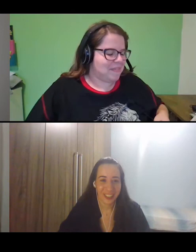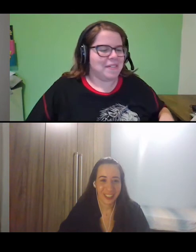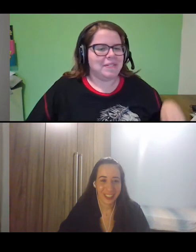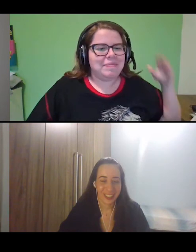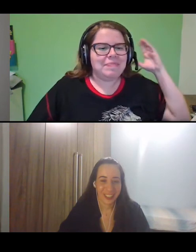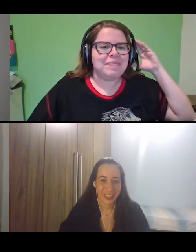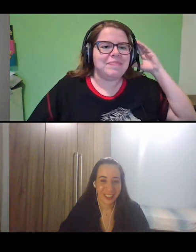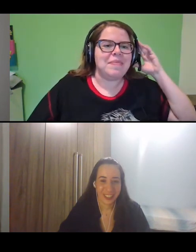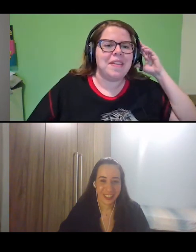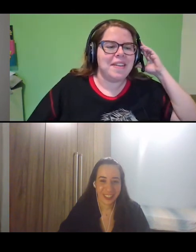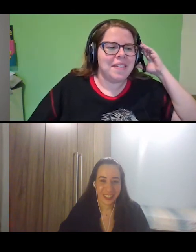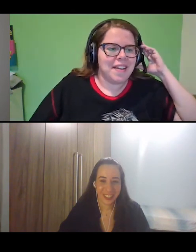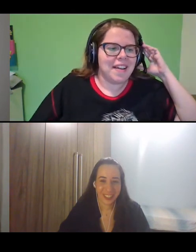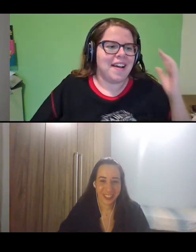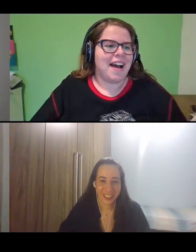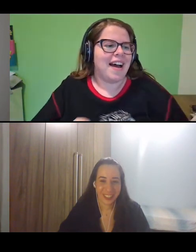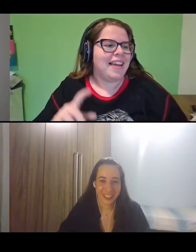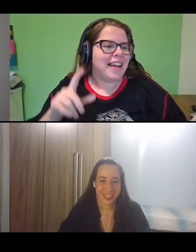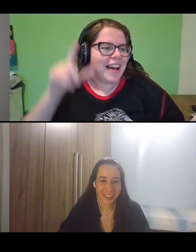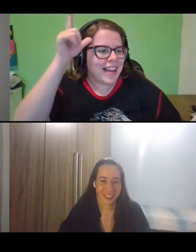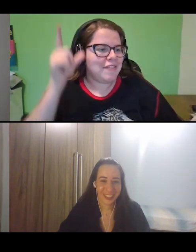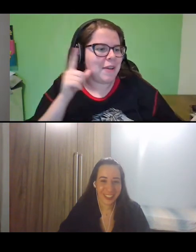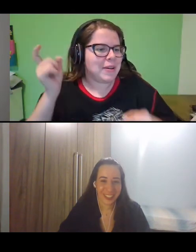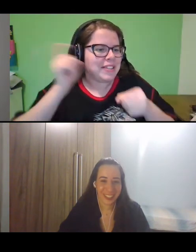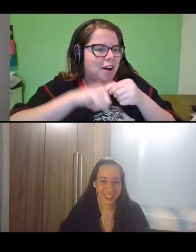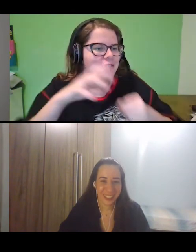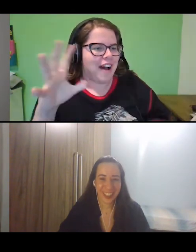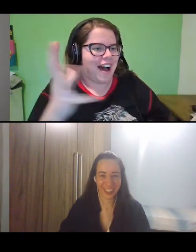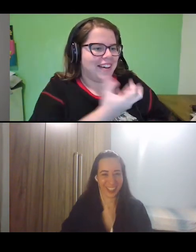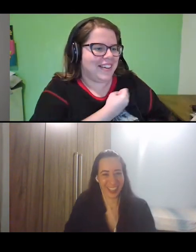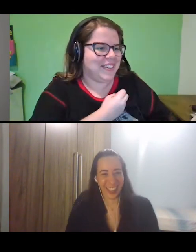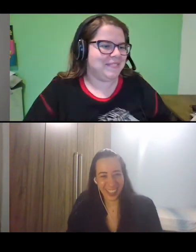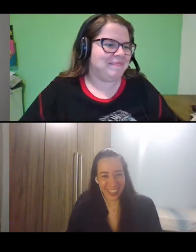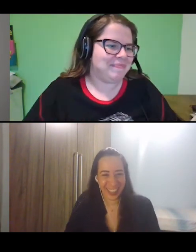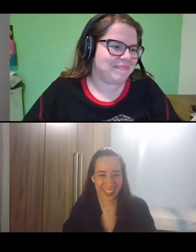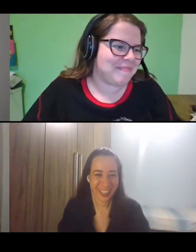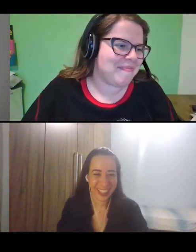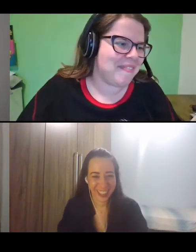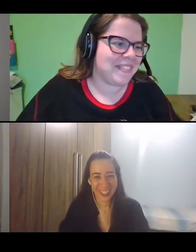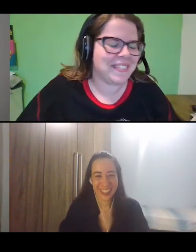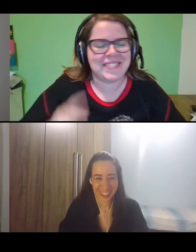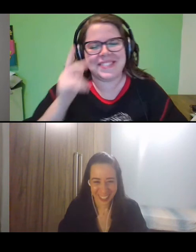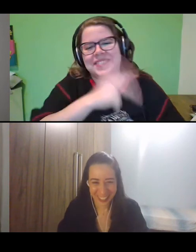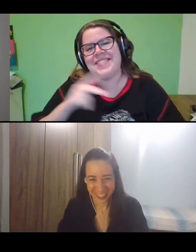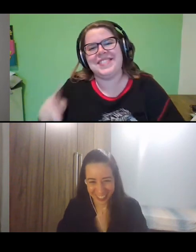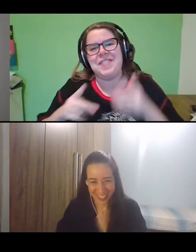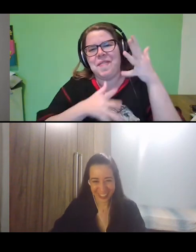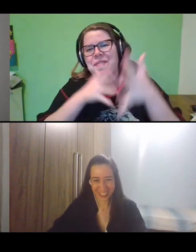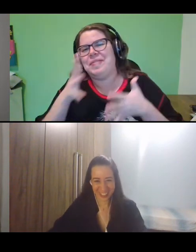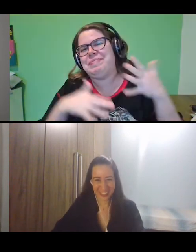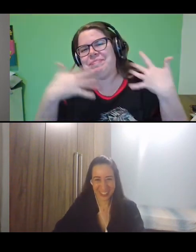Tá, Thaís, chegou tá por aí. A Letícia. Não, a Letícia chegou, oh. A Leti. Participação especial aqui da minha Aí galera. Sim! Nossa professora de livro.